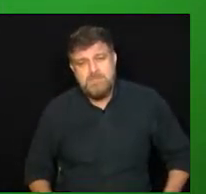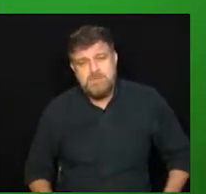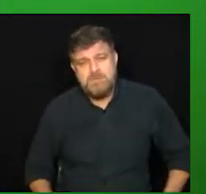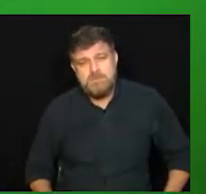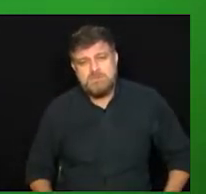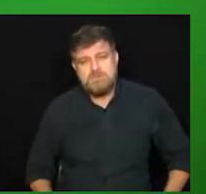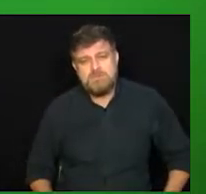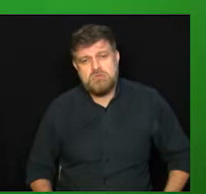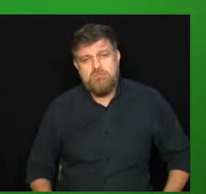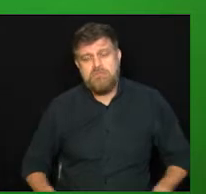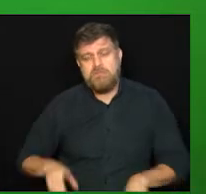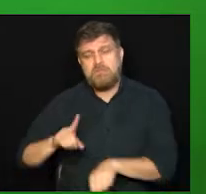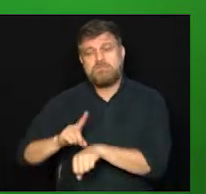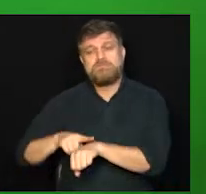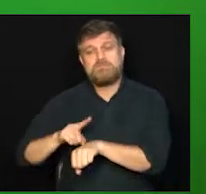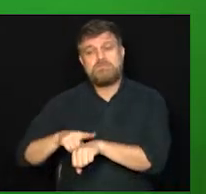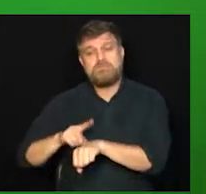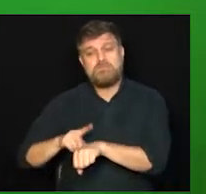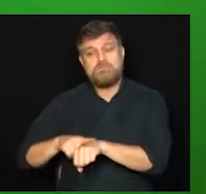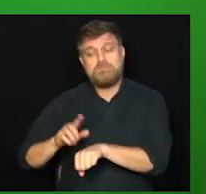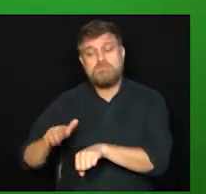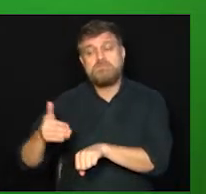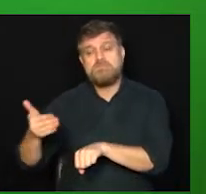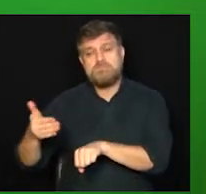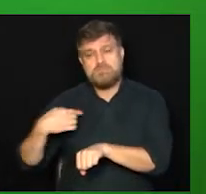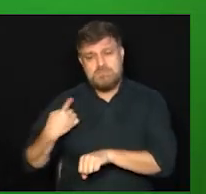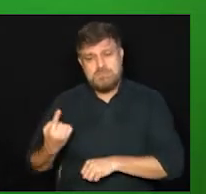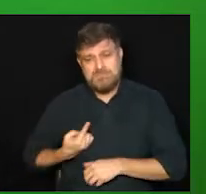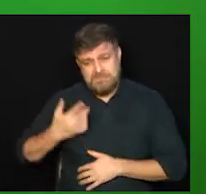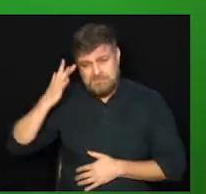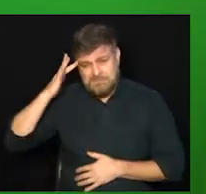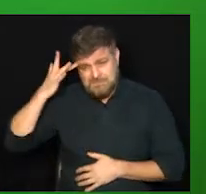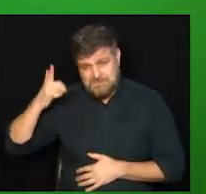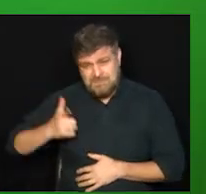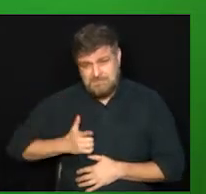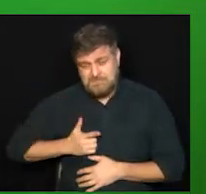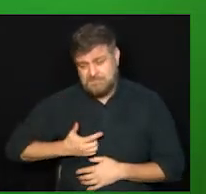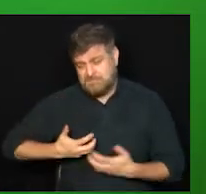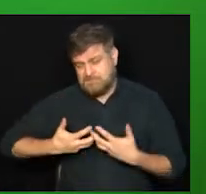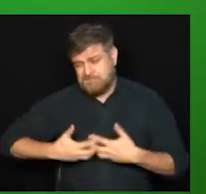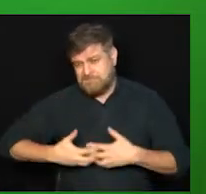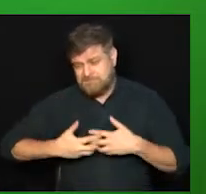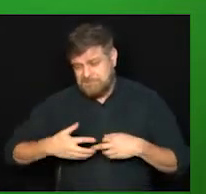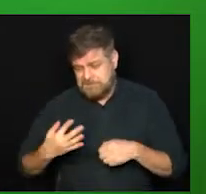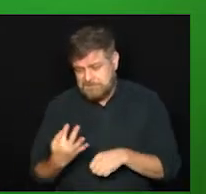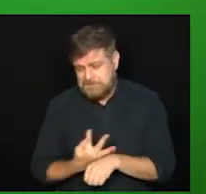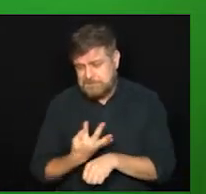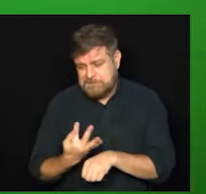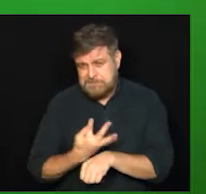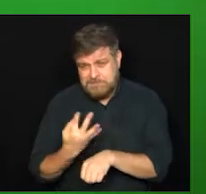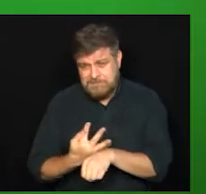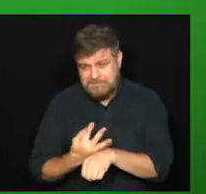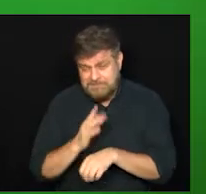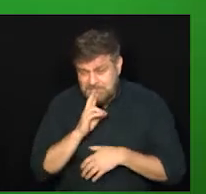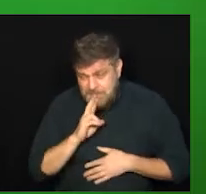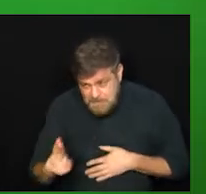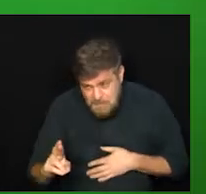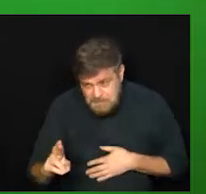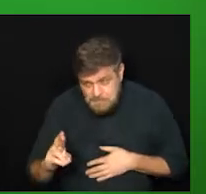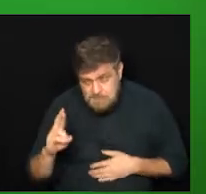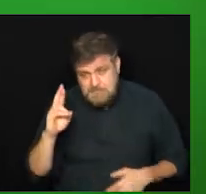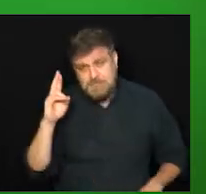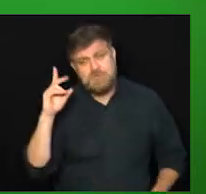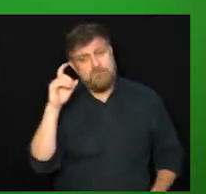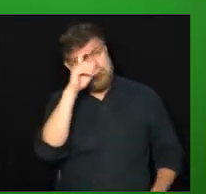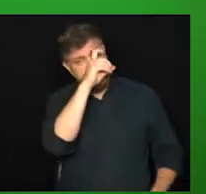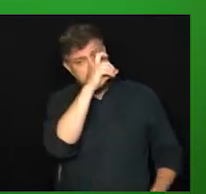Quanto tempo nós achamos que esse setor sobrevive? É uma pergunta difícil, vereador.